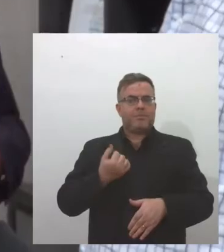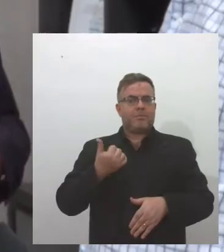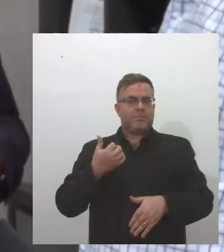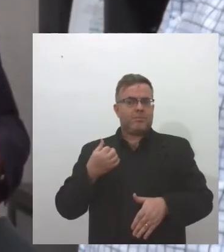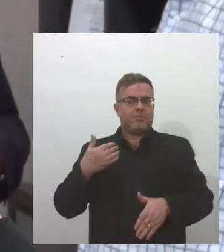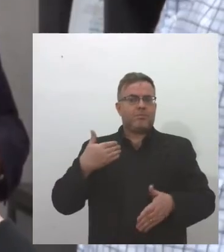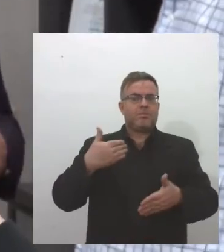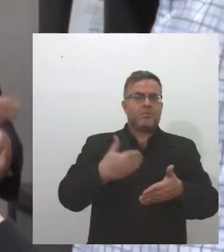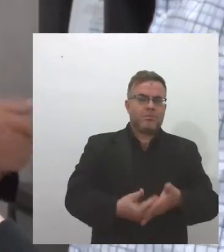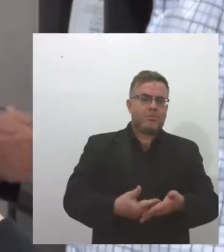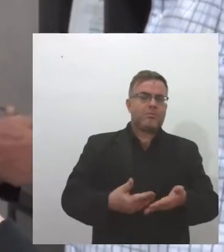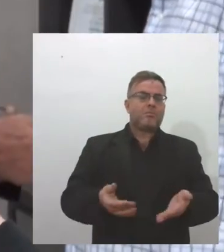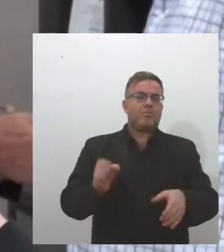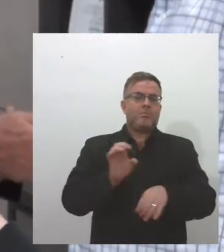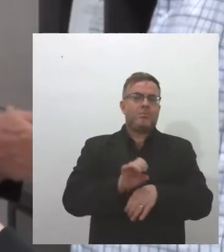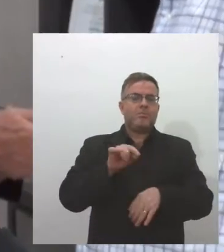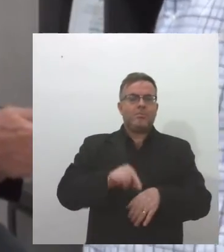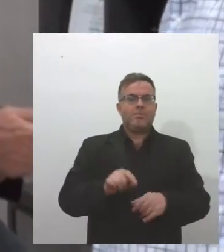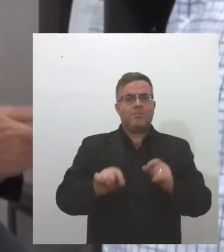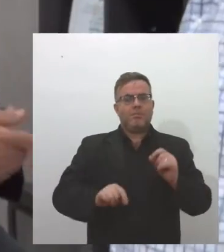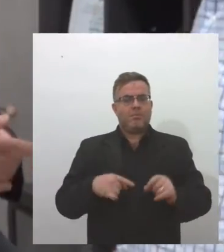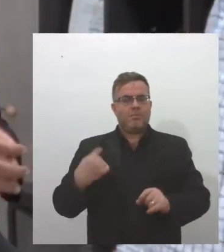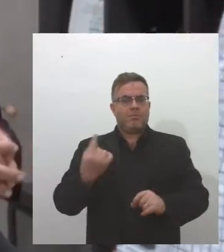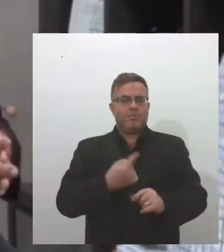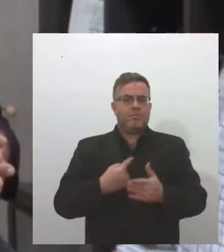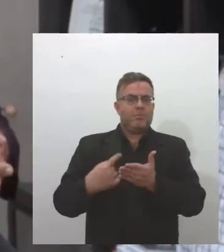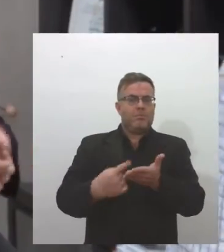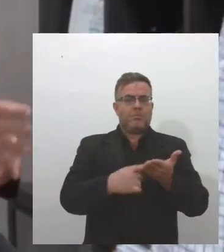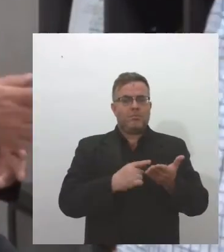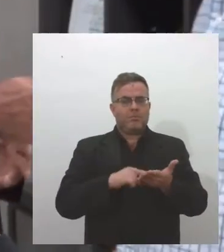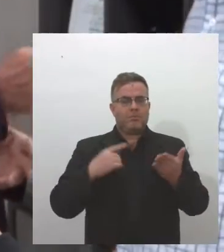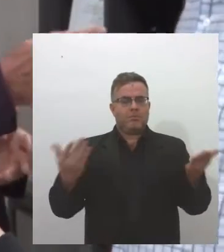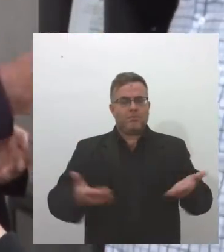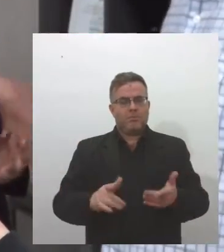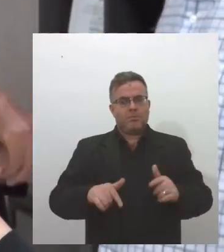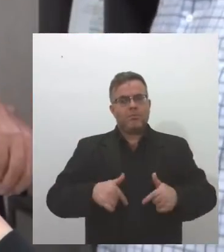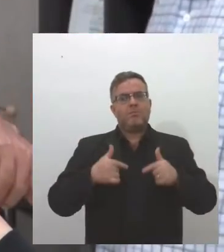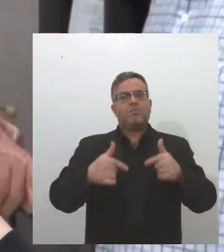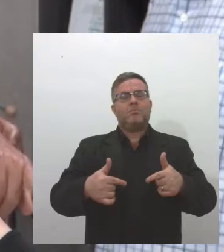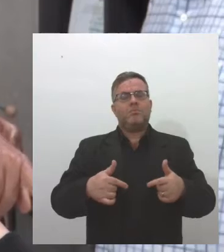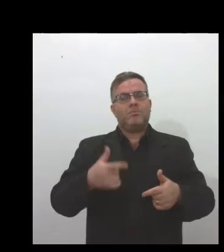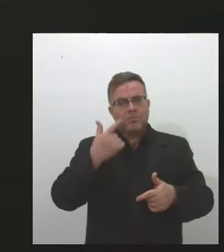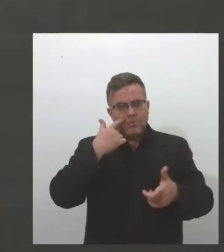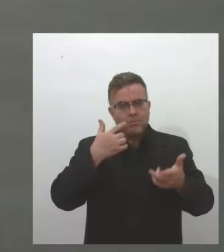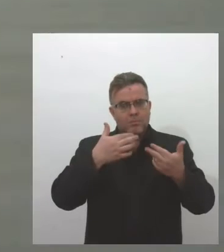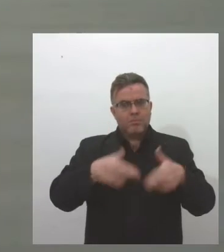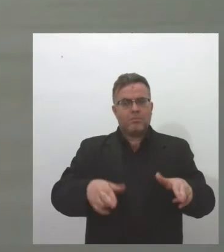legislação estadual e que nós estamos todos juntos agora trabalhando para viabilizar o funcionamento.